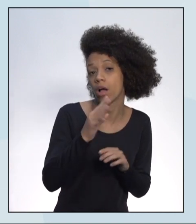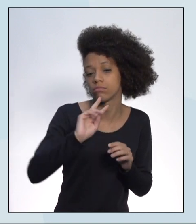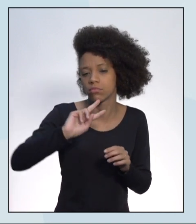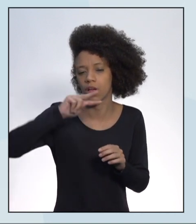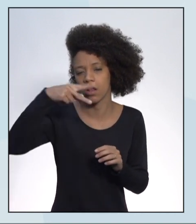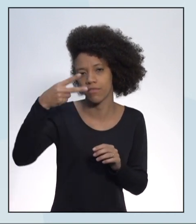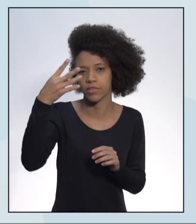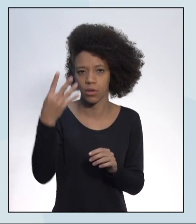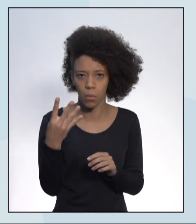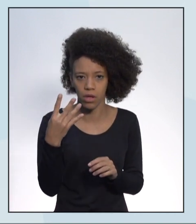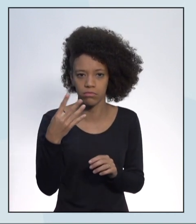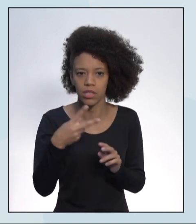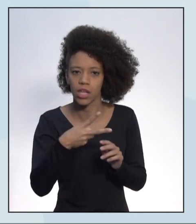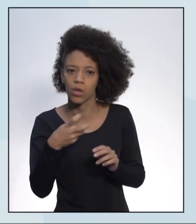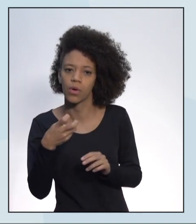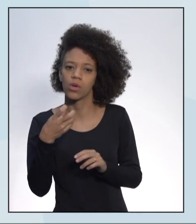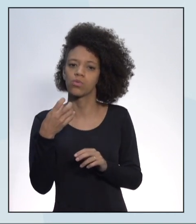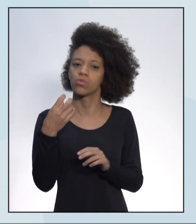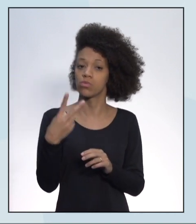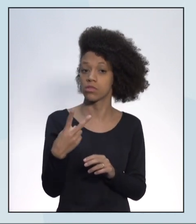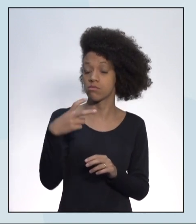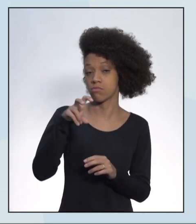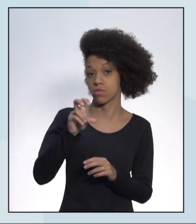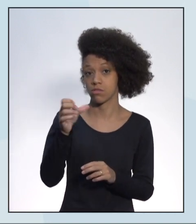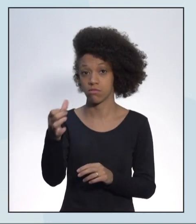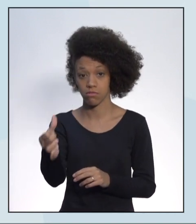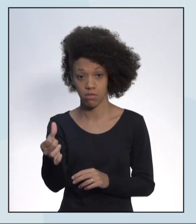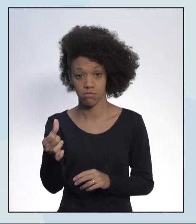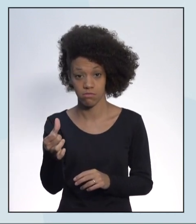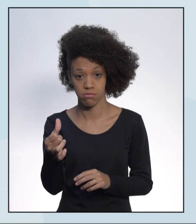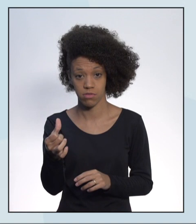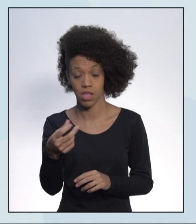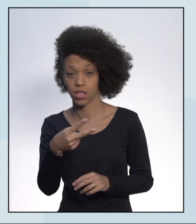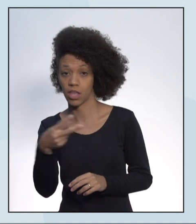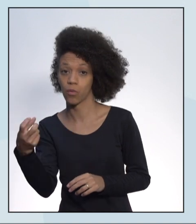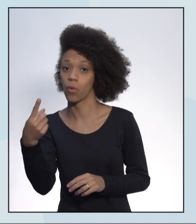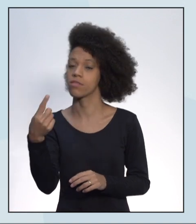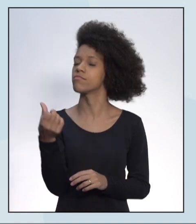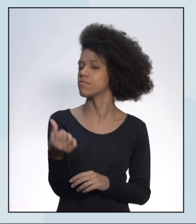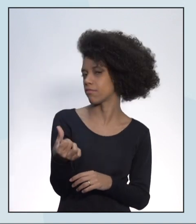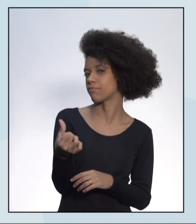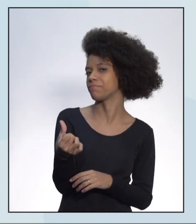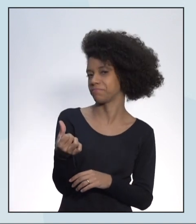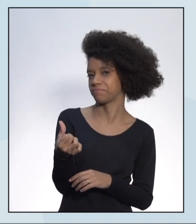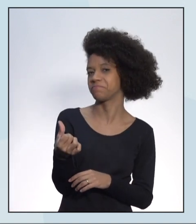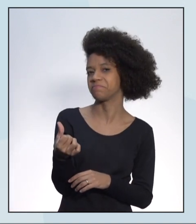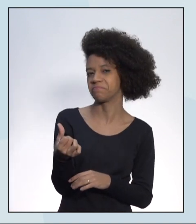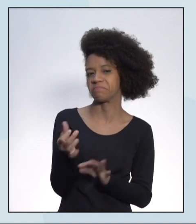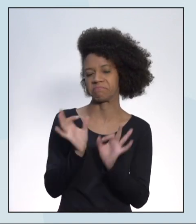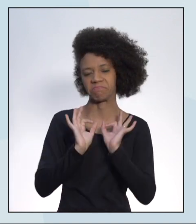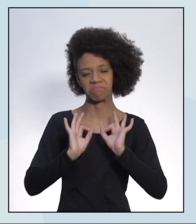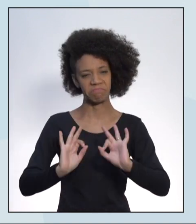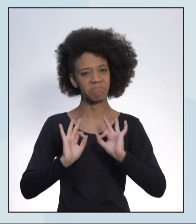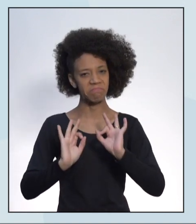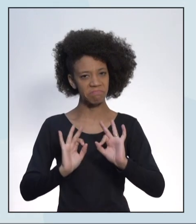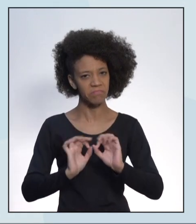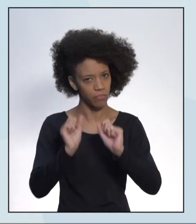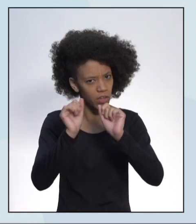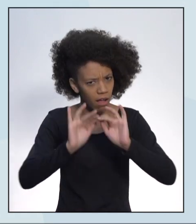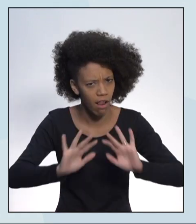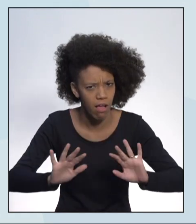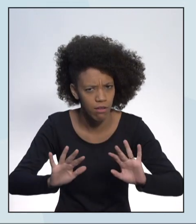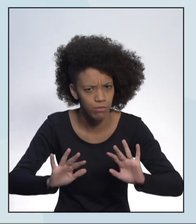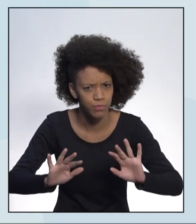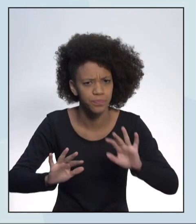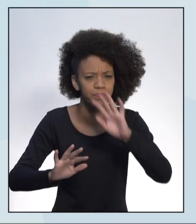deu 256. E a raiz quadrada de 256 é 16. Perfeito. Muito bom. Agora ficou claro, né,